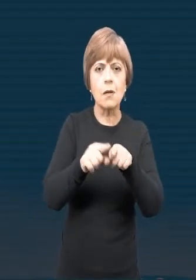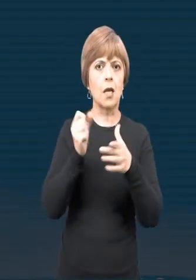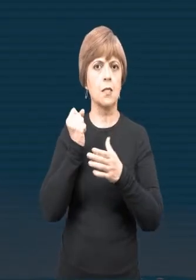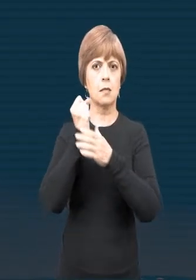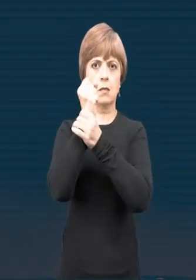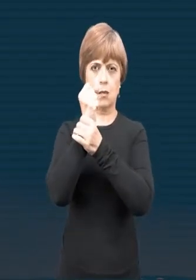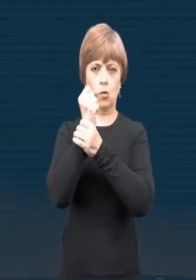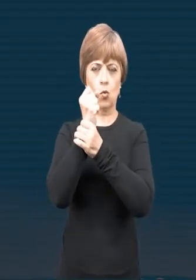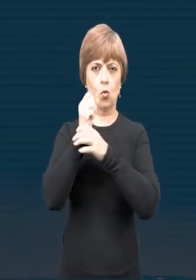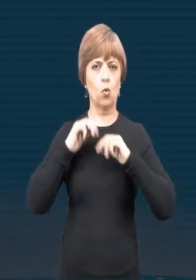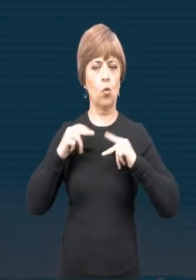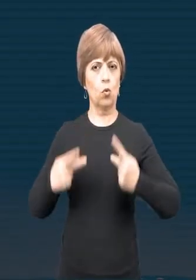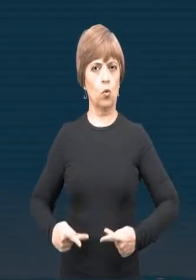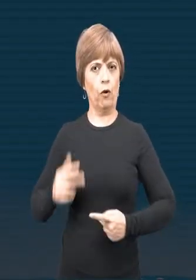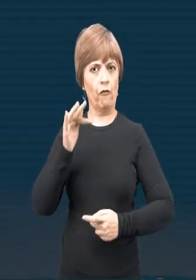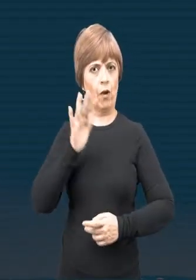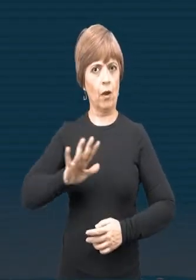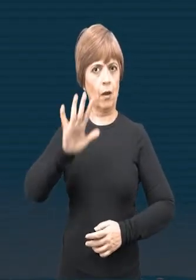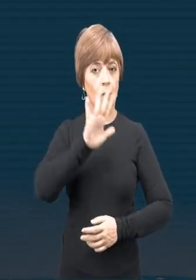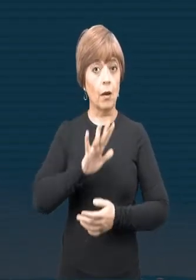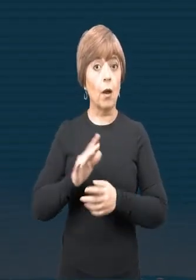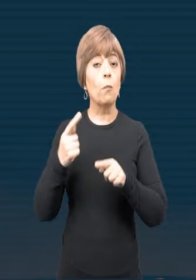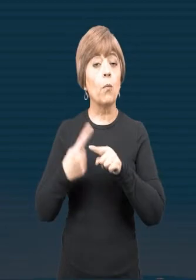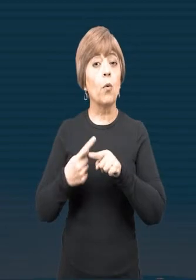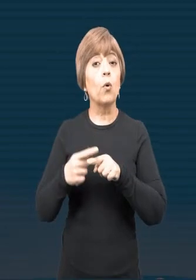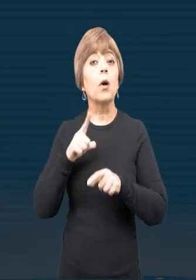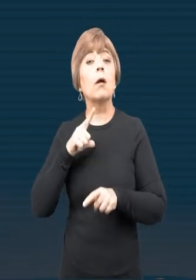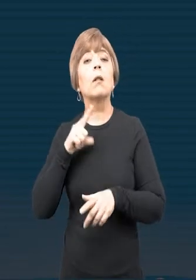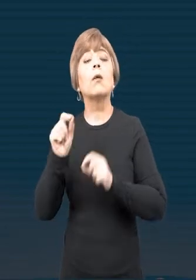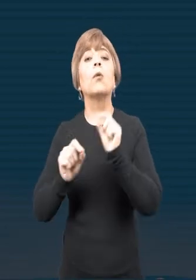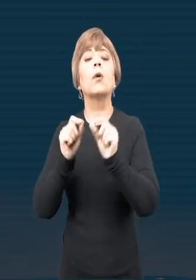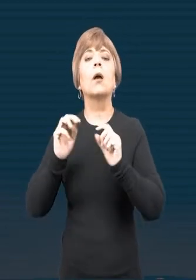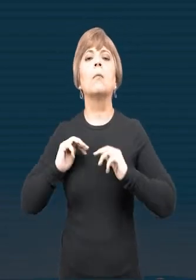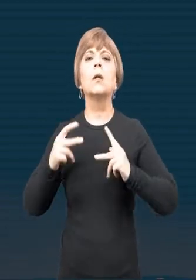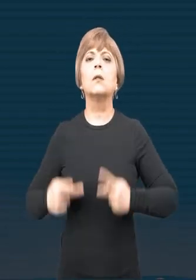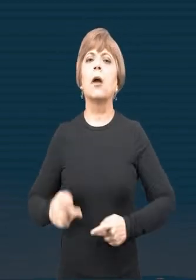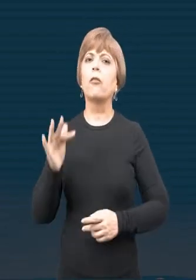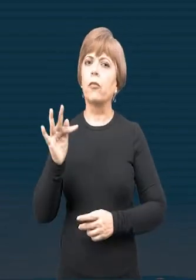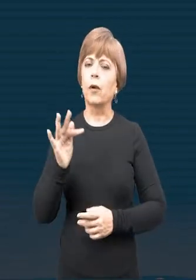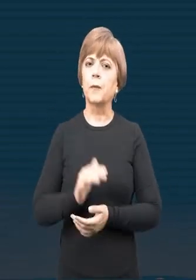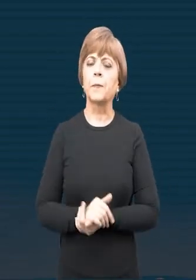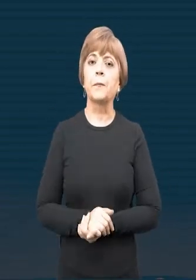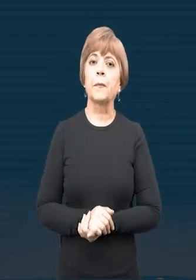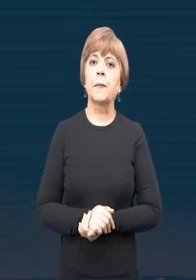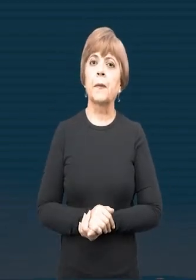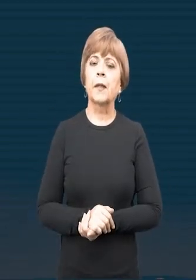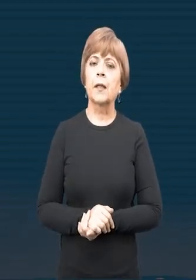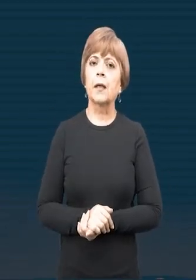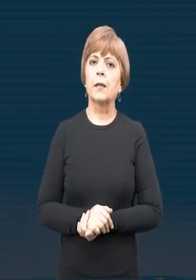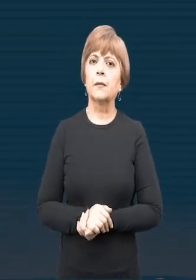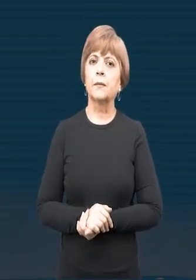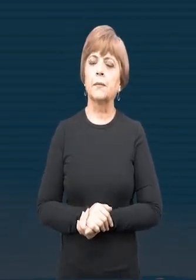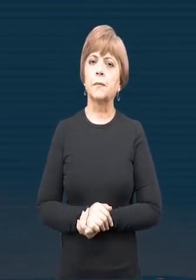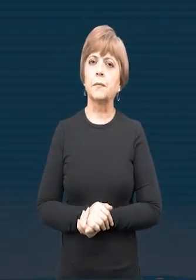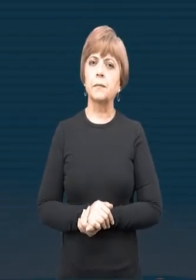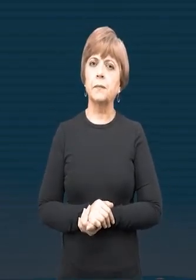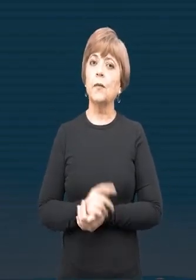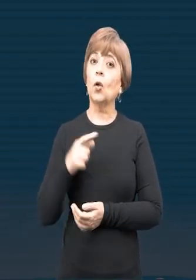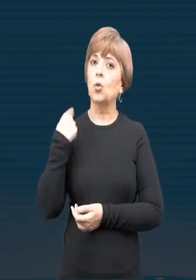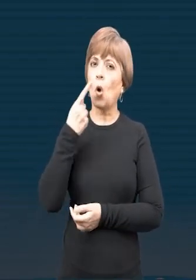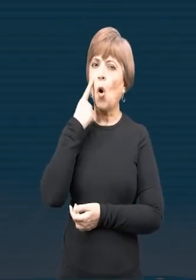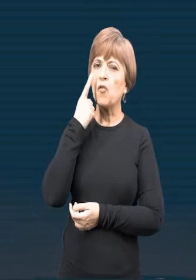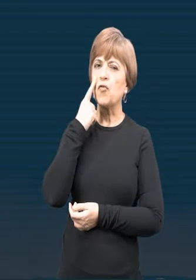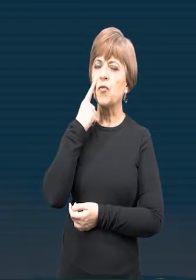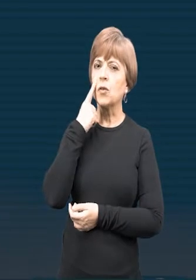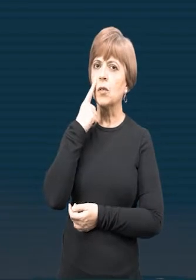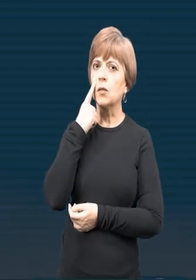Federal. Então, junto com o Ministério Público Federal, nós vimos